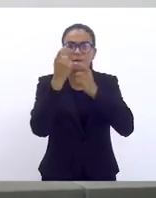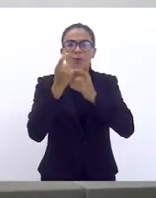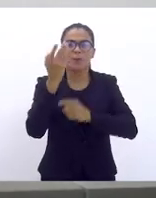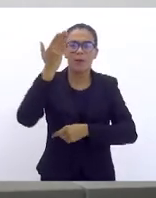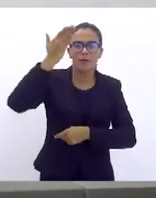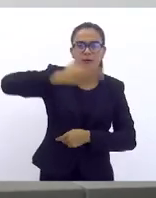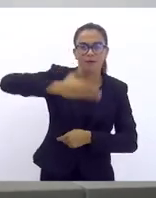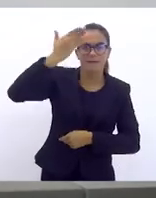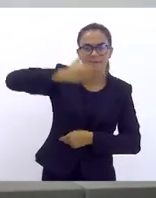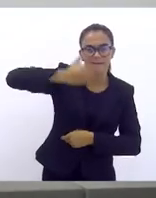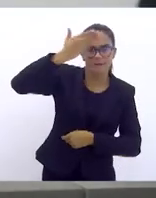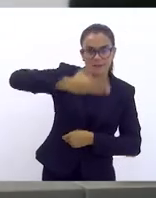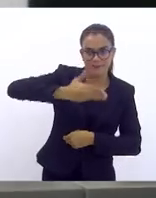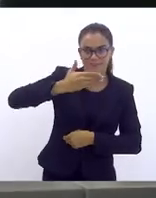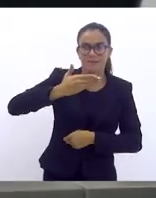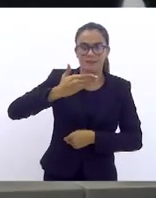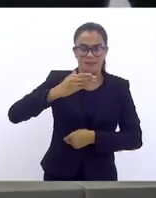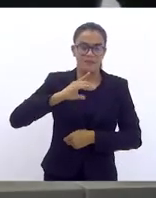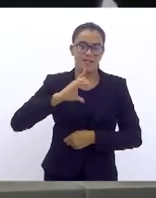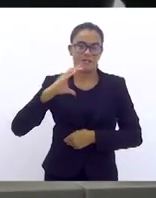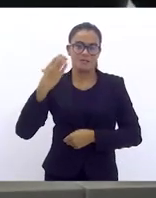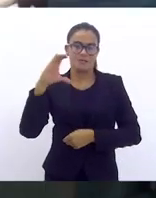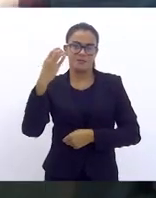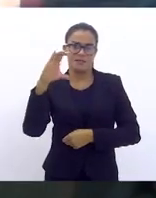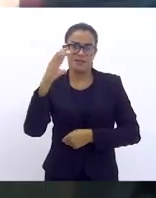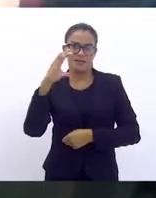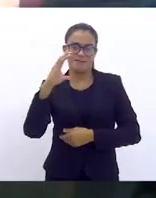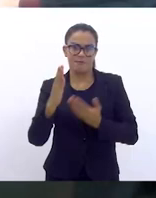foi feito em base científica